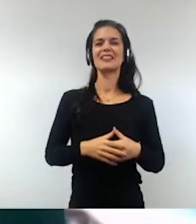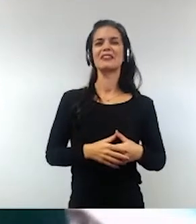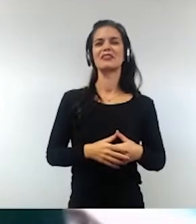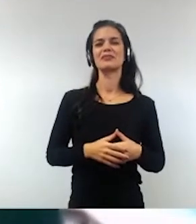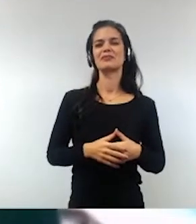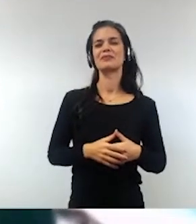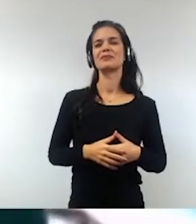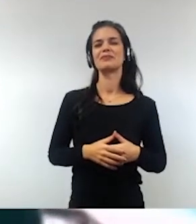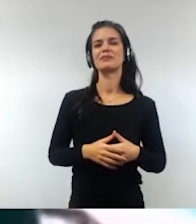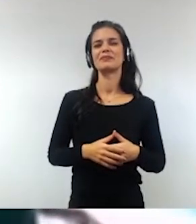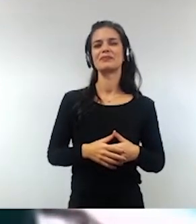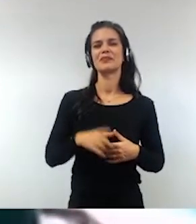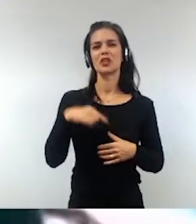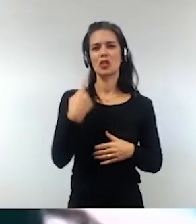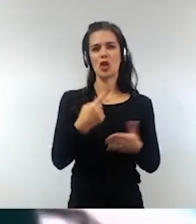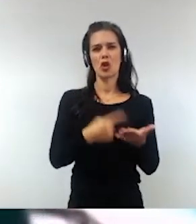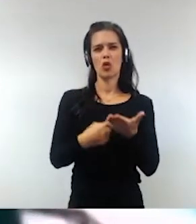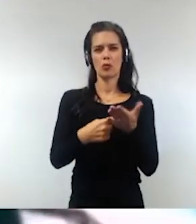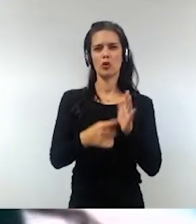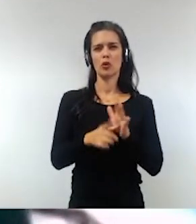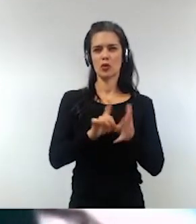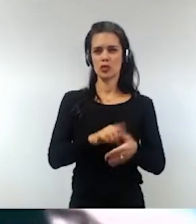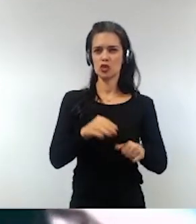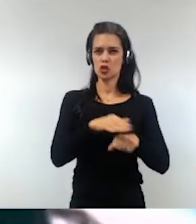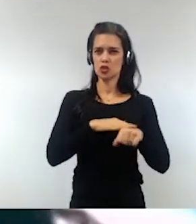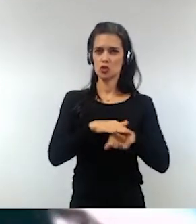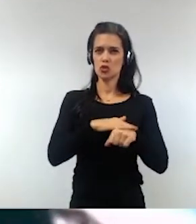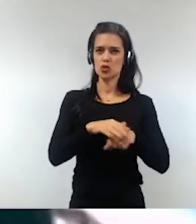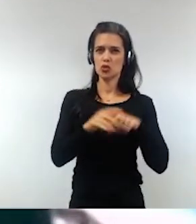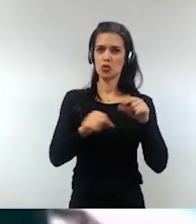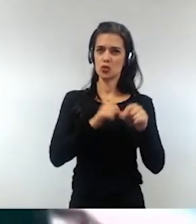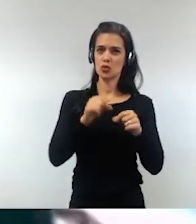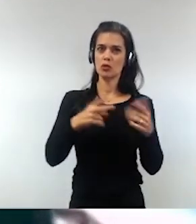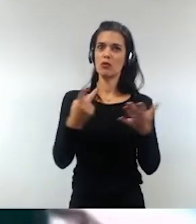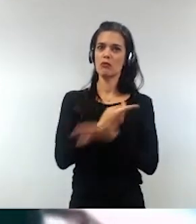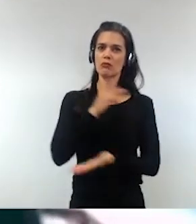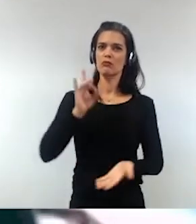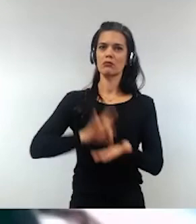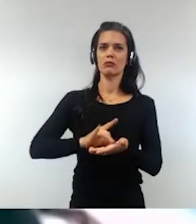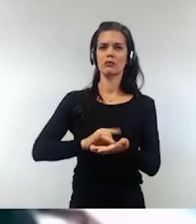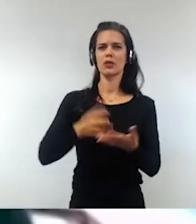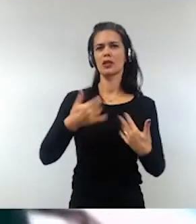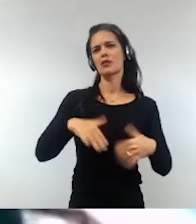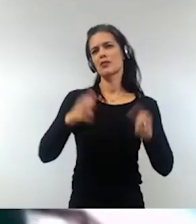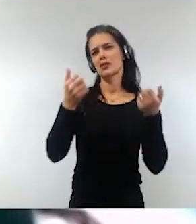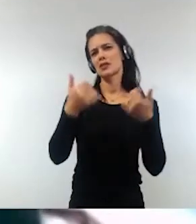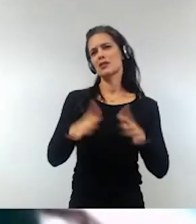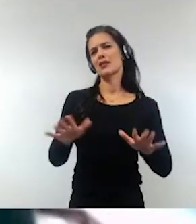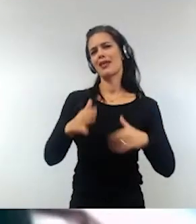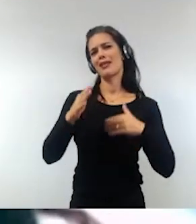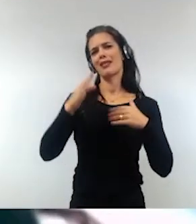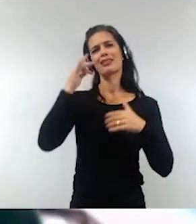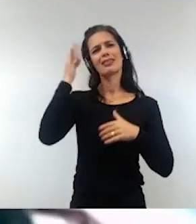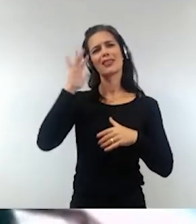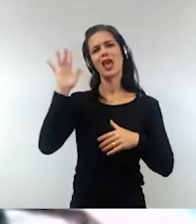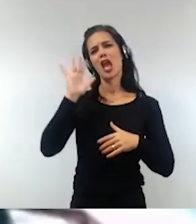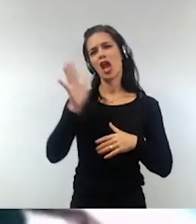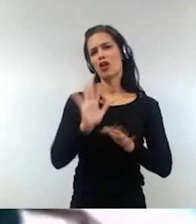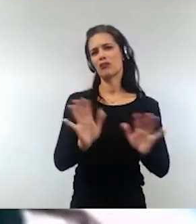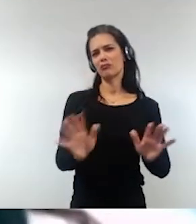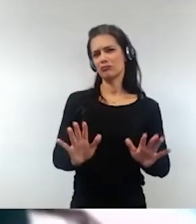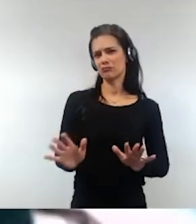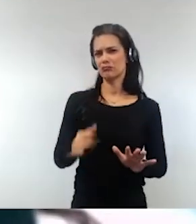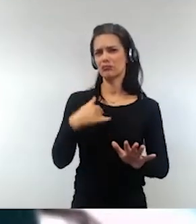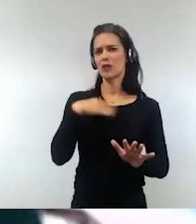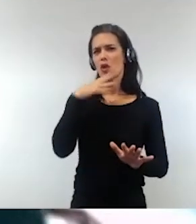A gente havia conversado, combinou antes, de conversar um pouco sobre casos concretos, né? Então, não vou trazer nada de teórico muito interessante,